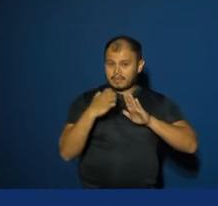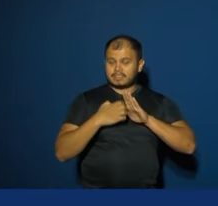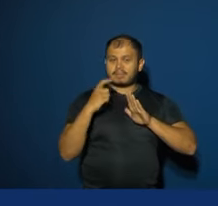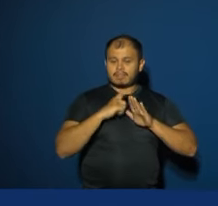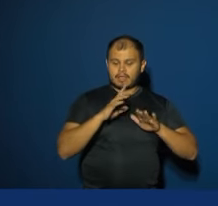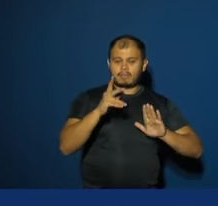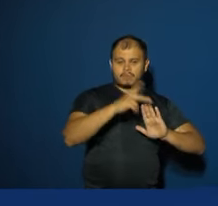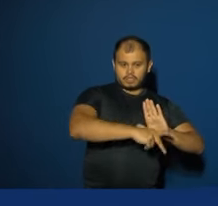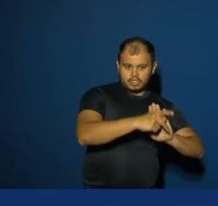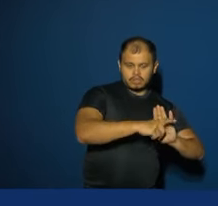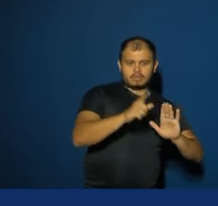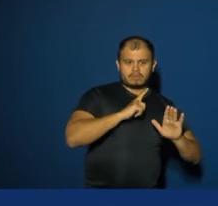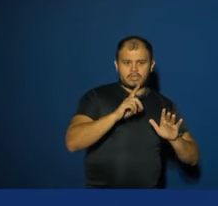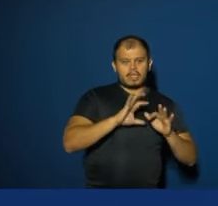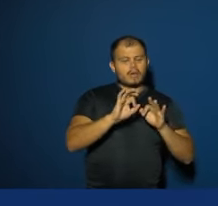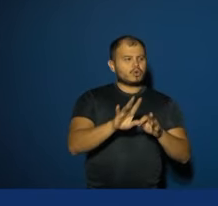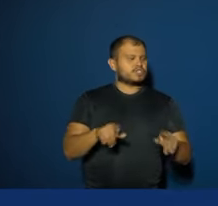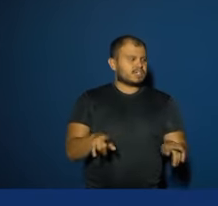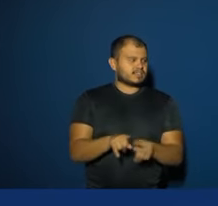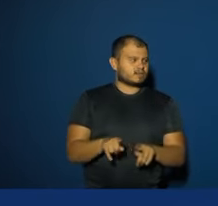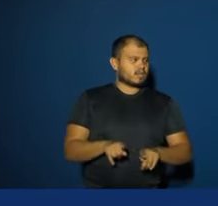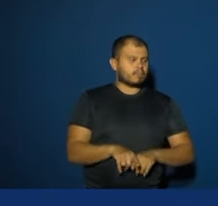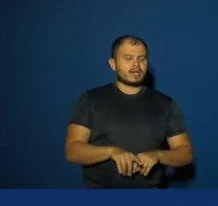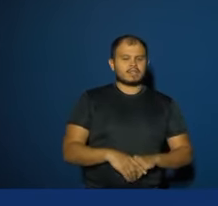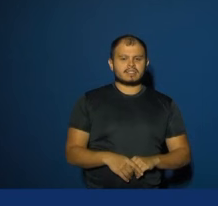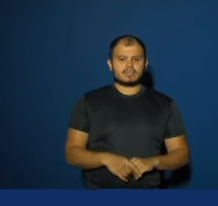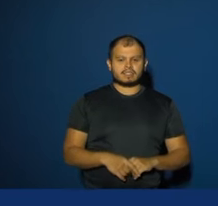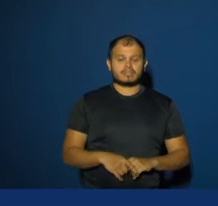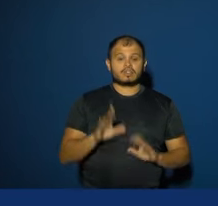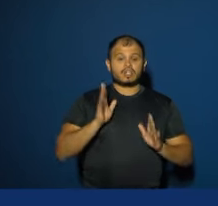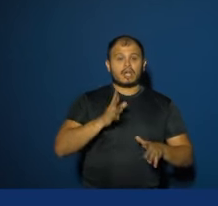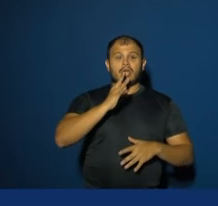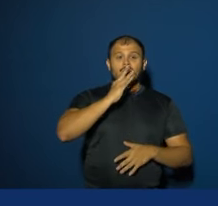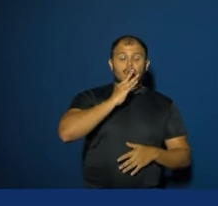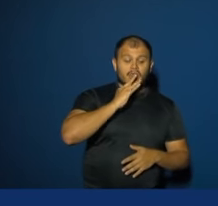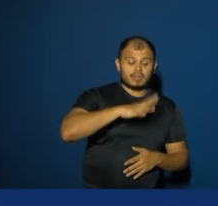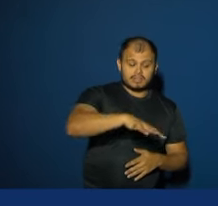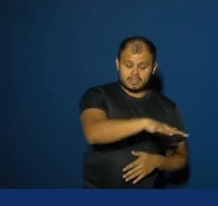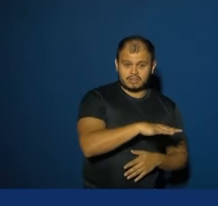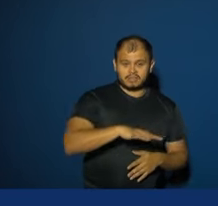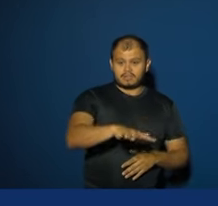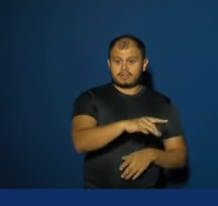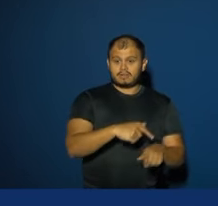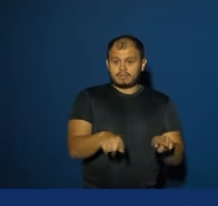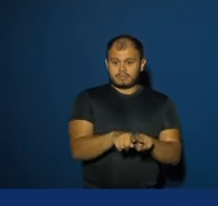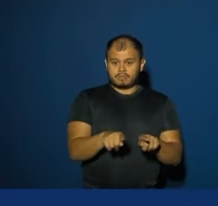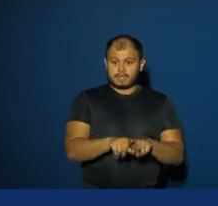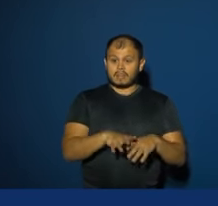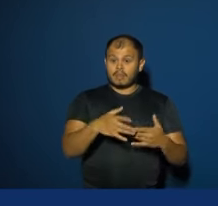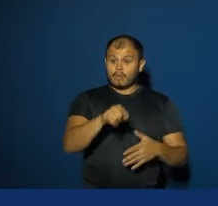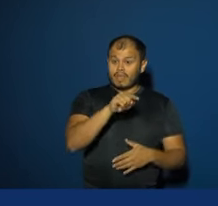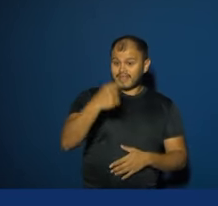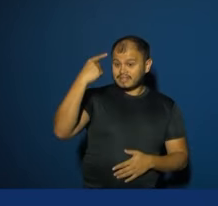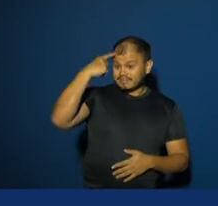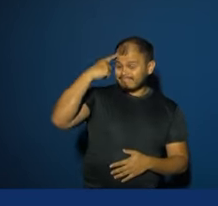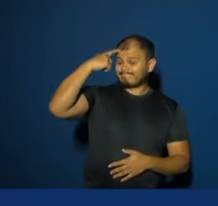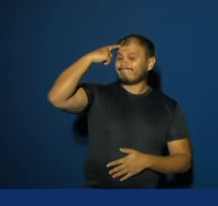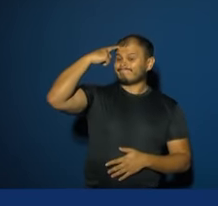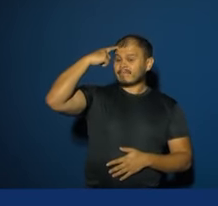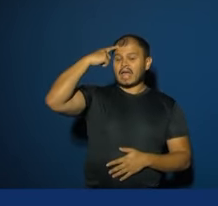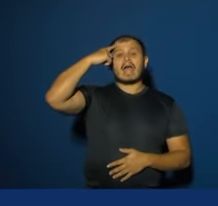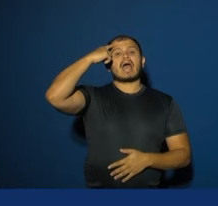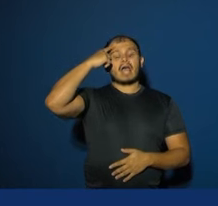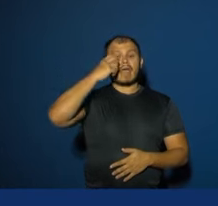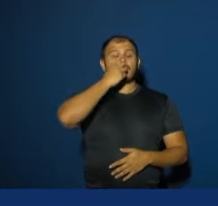T licença ambiental para muitos trechos e as empresas já conhecem a região Então essa ideia ela é